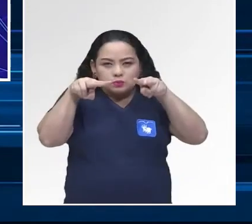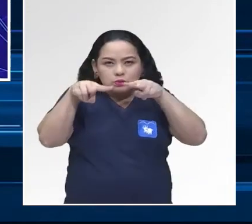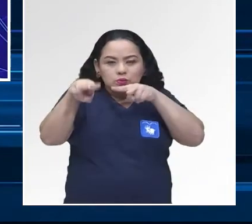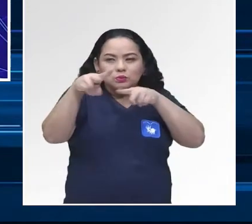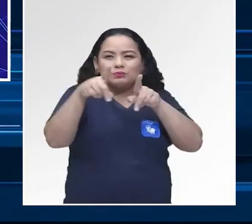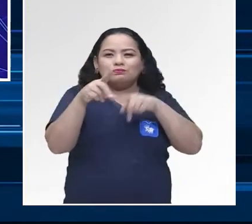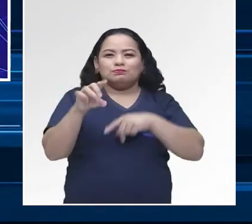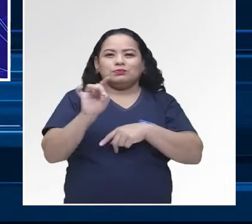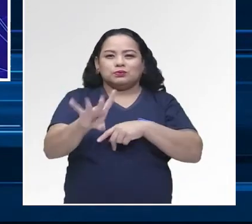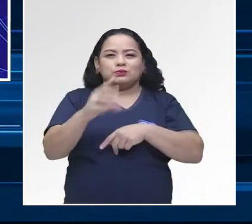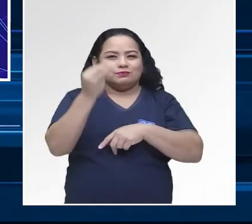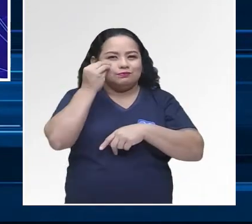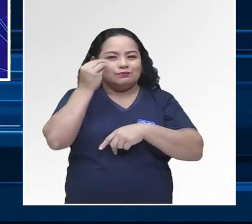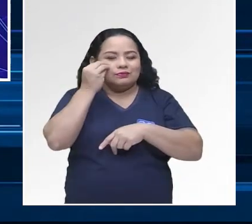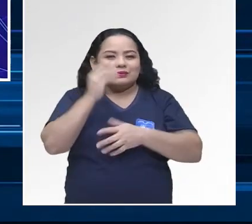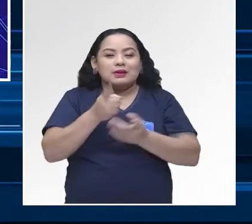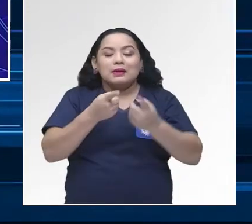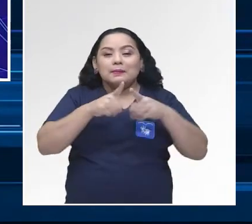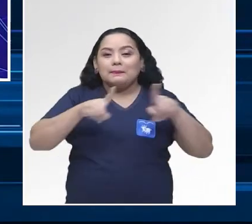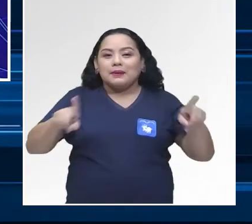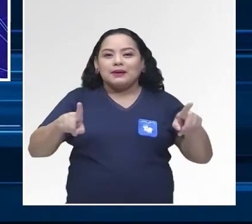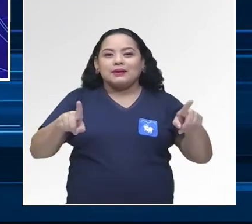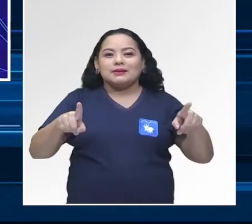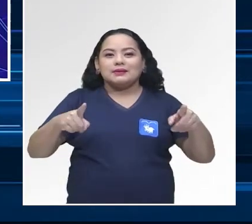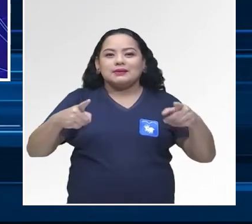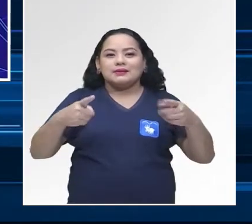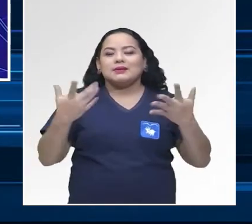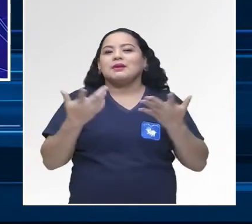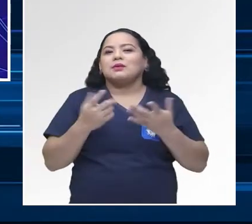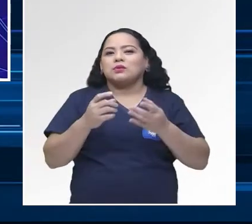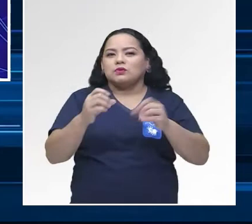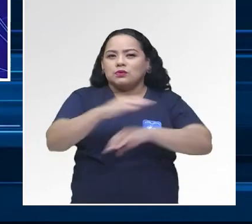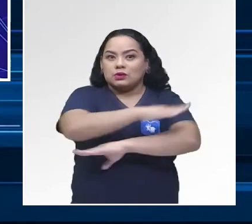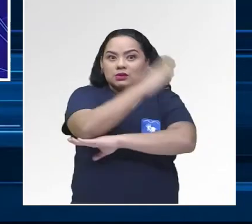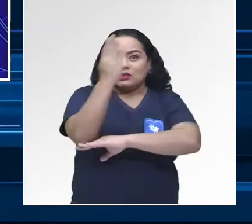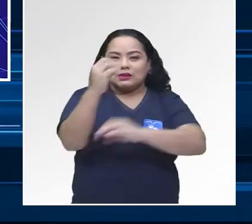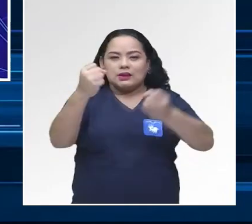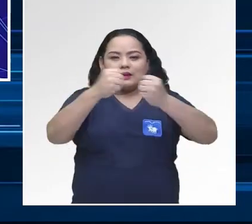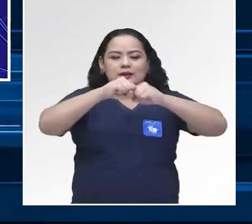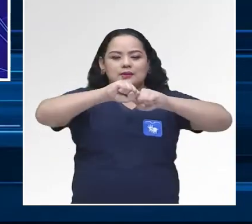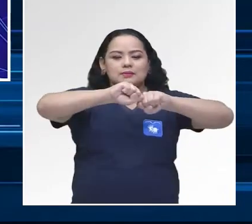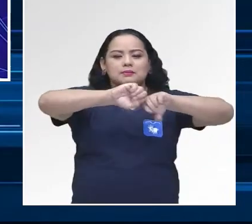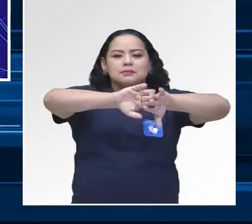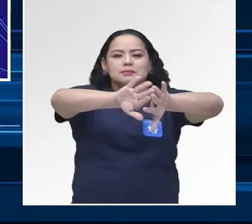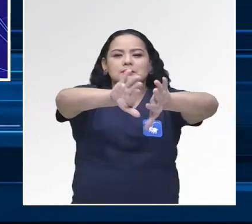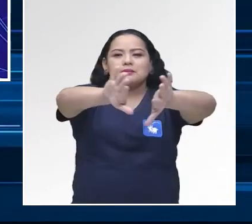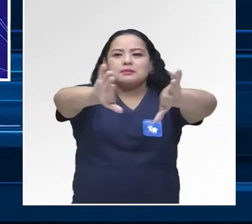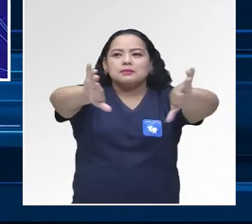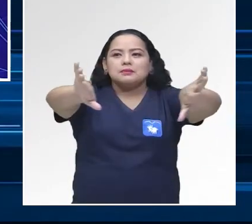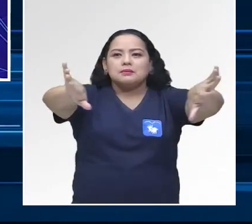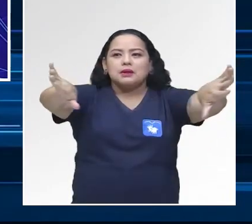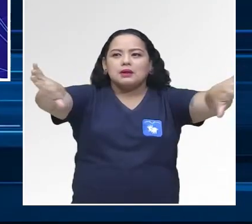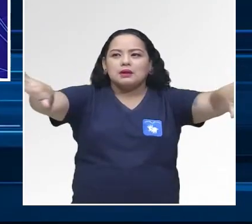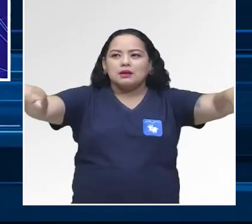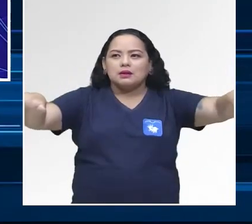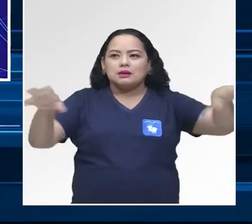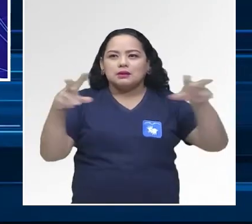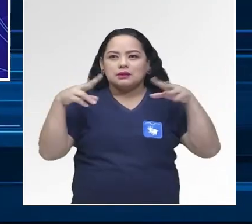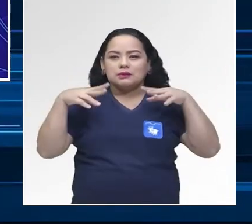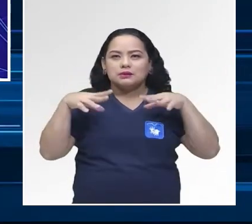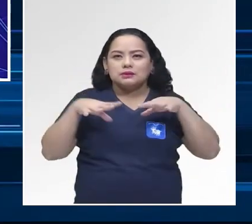Agora, quando você abre a janela e coloca a cara para fora ali, olha mais, né,